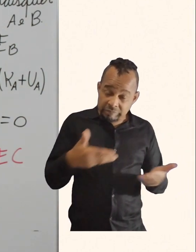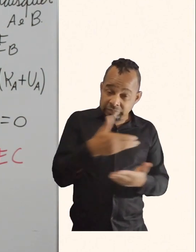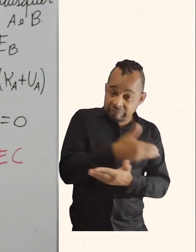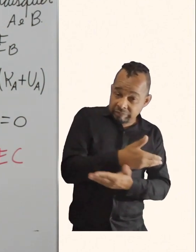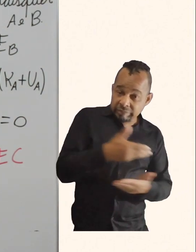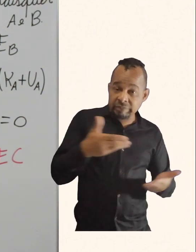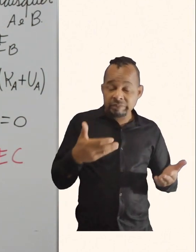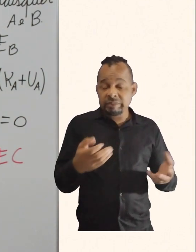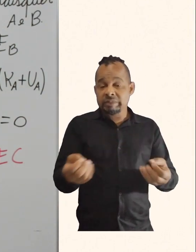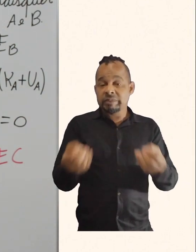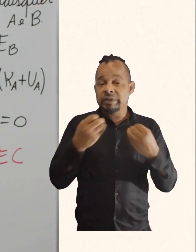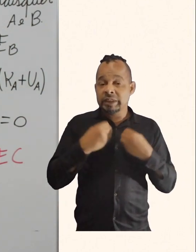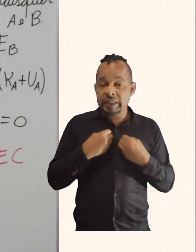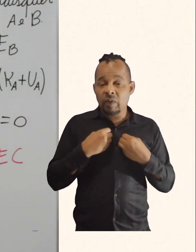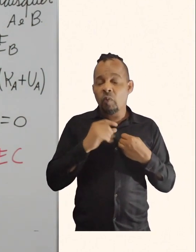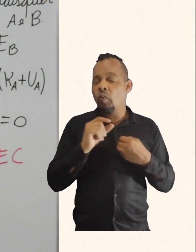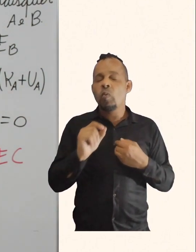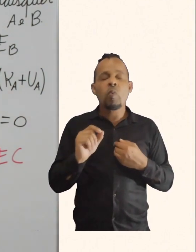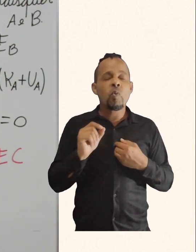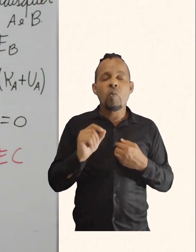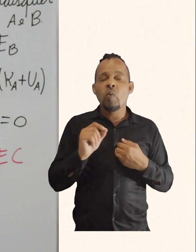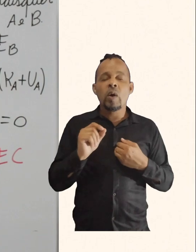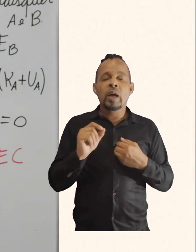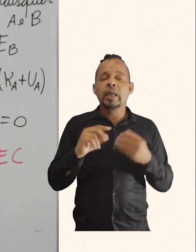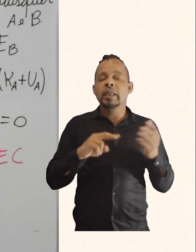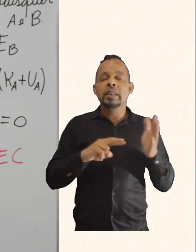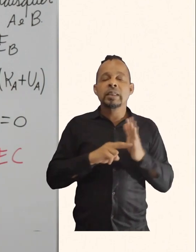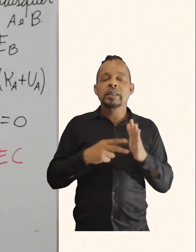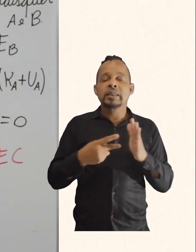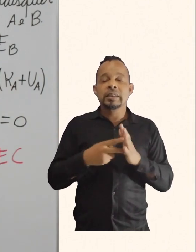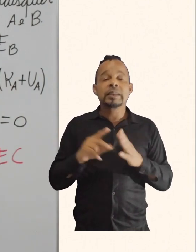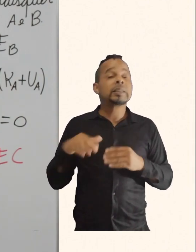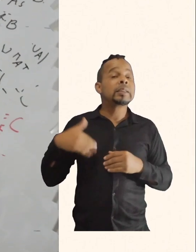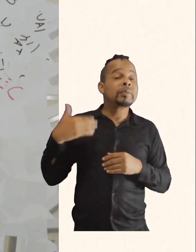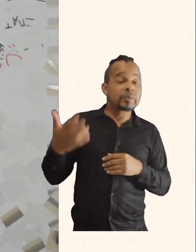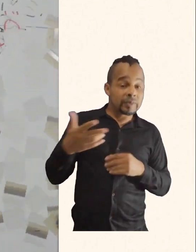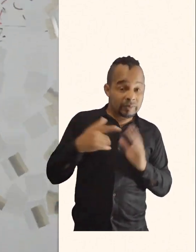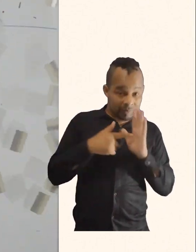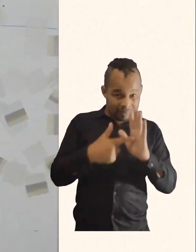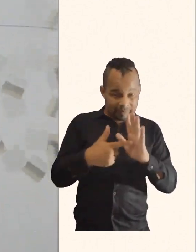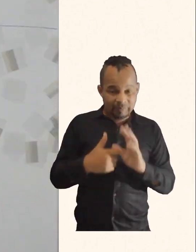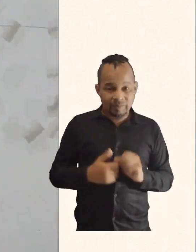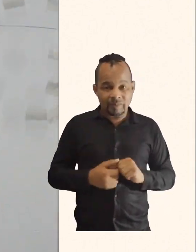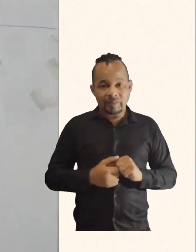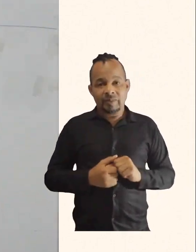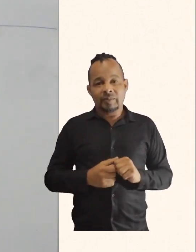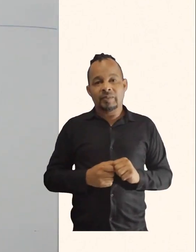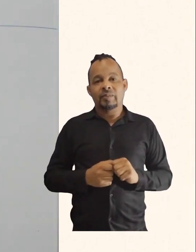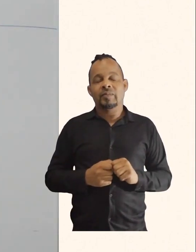algumas implicações que nós vamos ver na sequência.